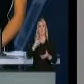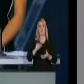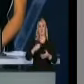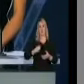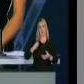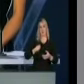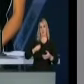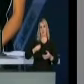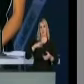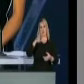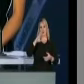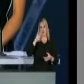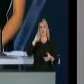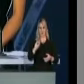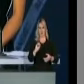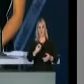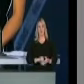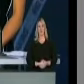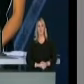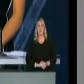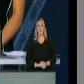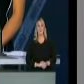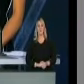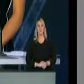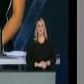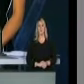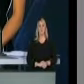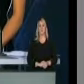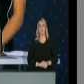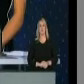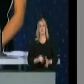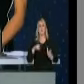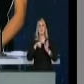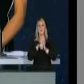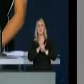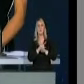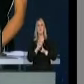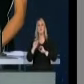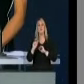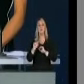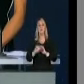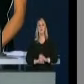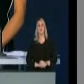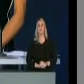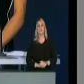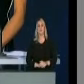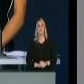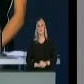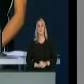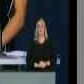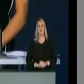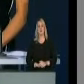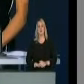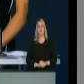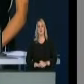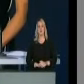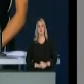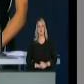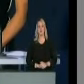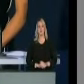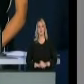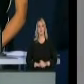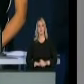Próximo a fazer pergunta é Fábio Barreto, da Rede TV. A sua pergunta será para o candidato Alessandro Molon.